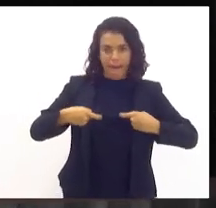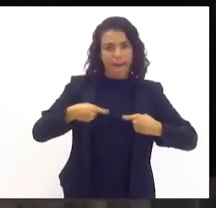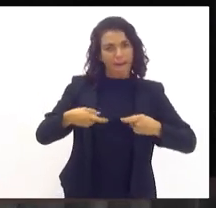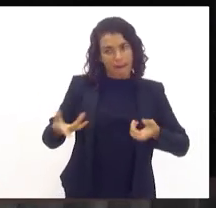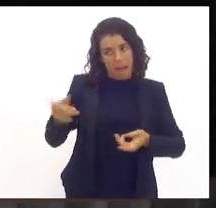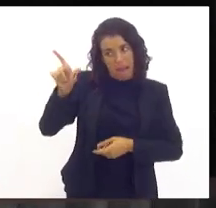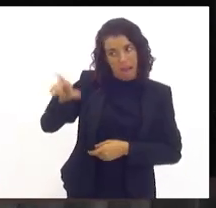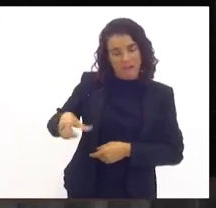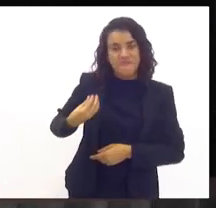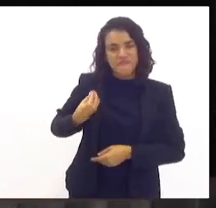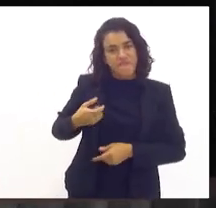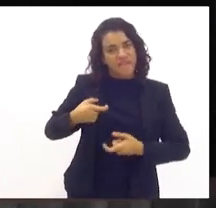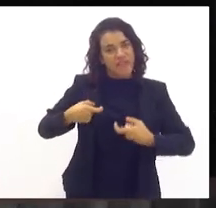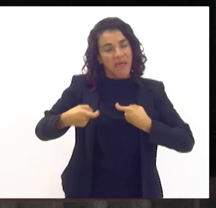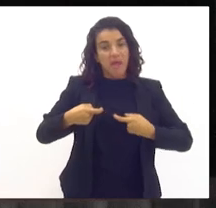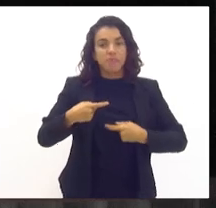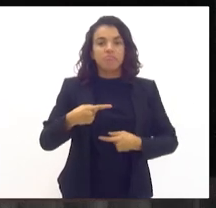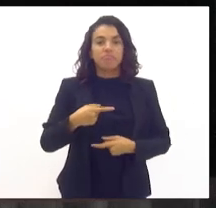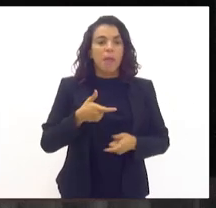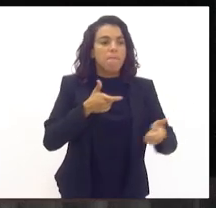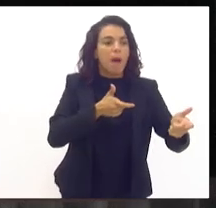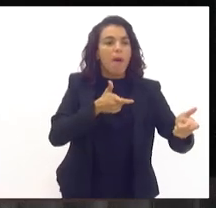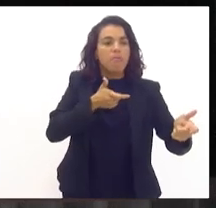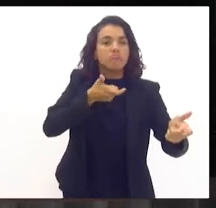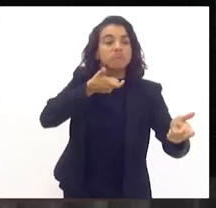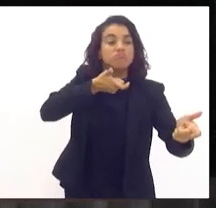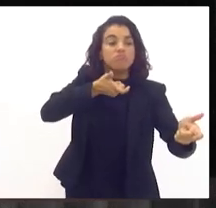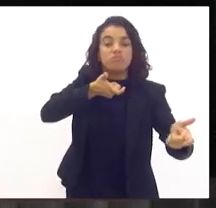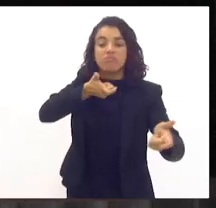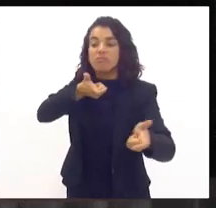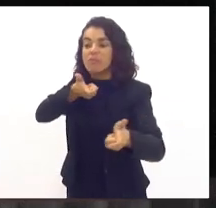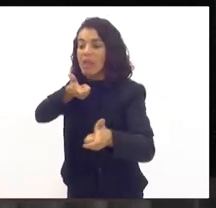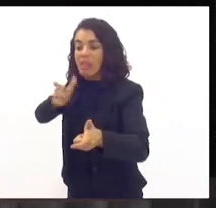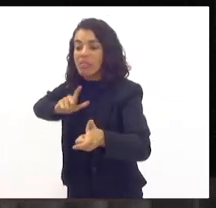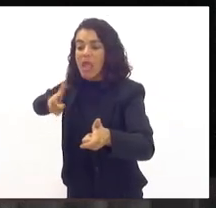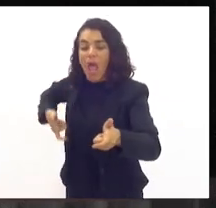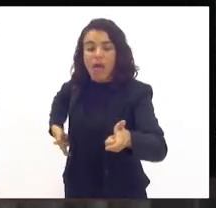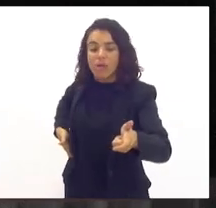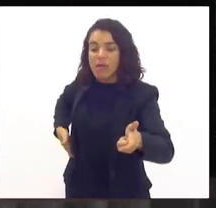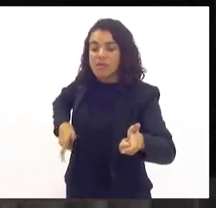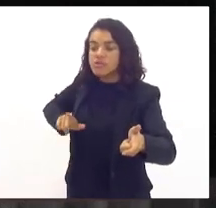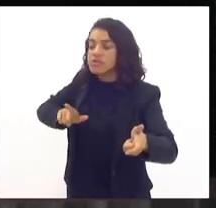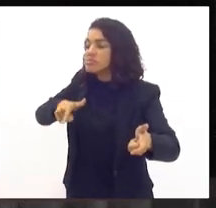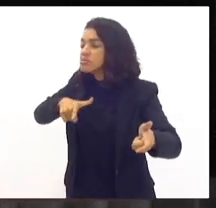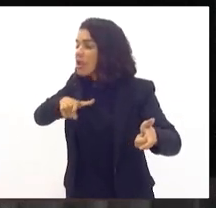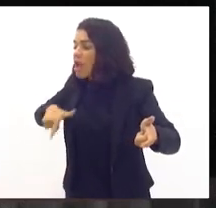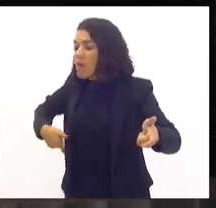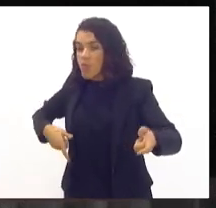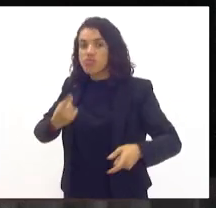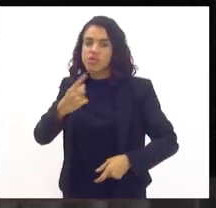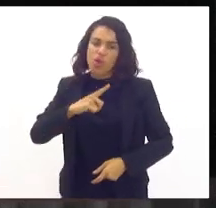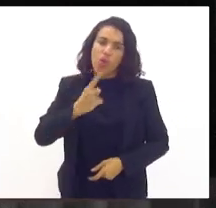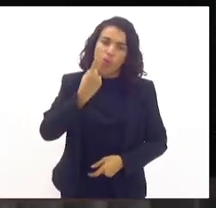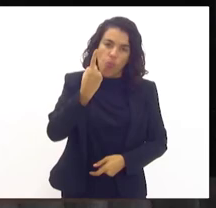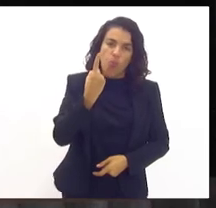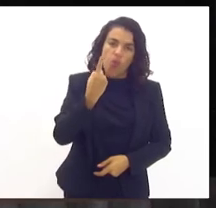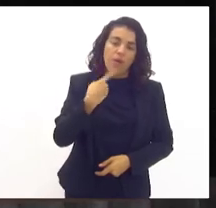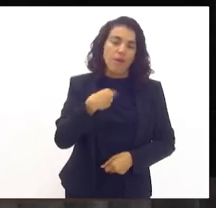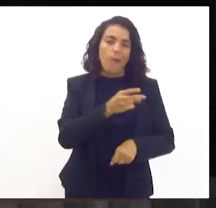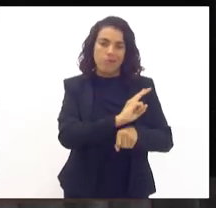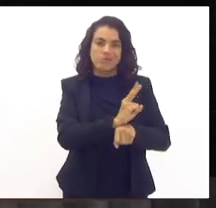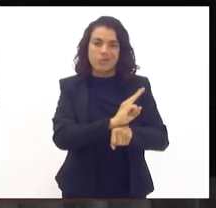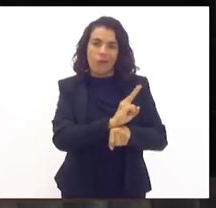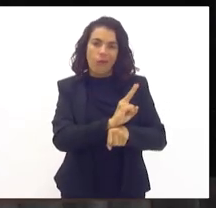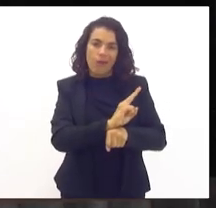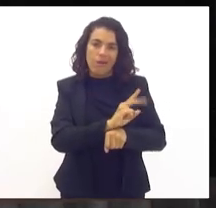E estão na guerra. Chegaram, renderam, perguntou se alguém estava armado. Tinha um armado entre o meu grupo, que era o meu